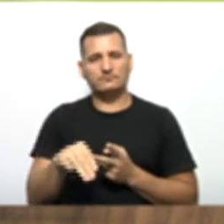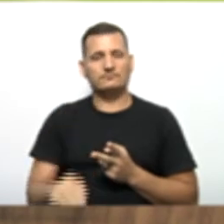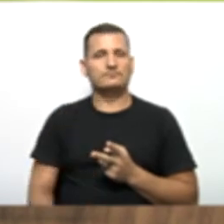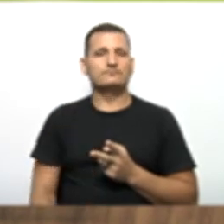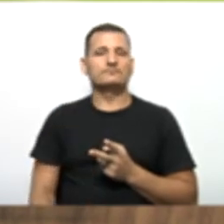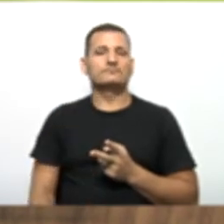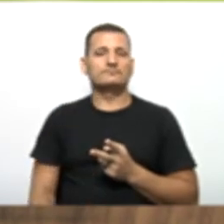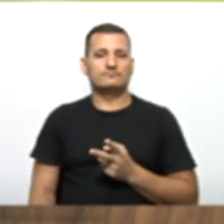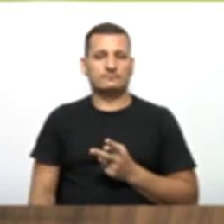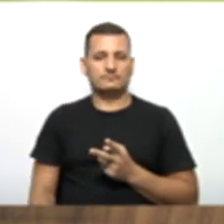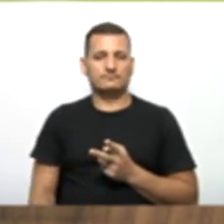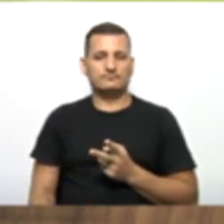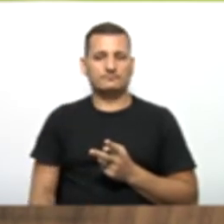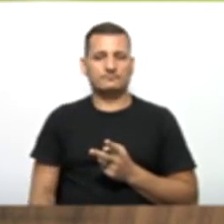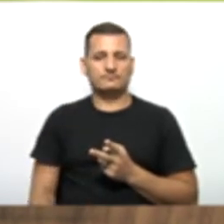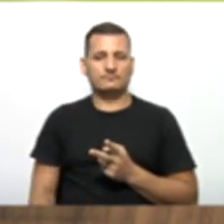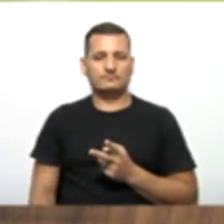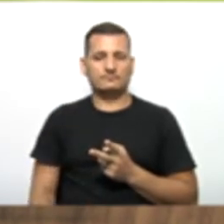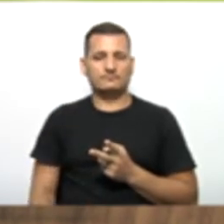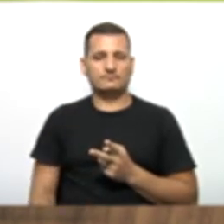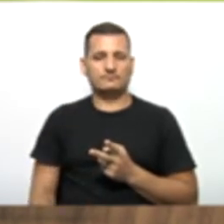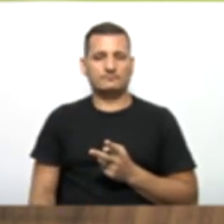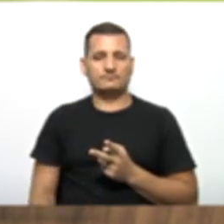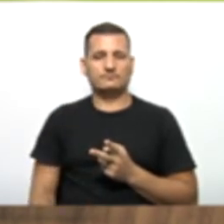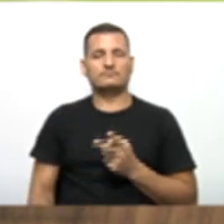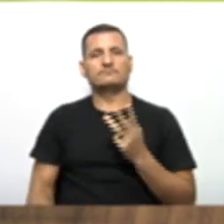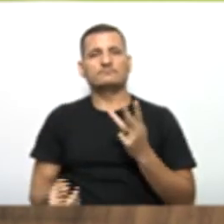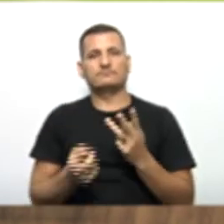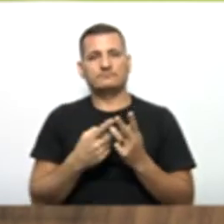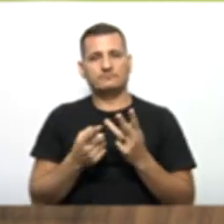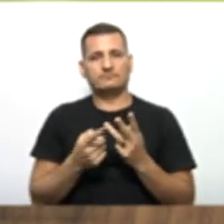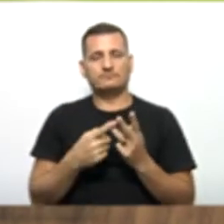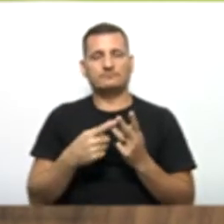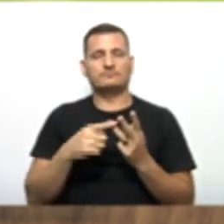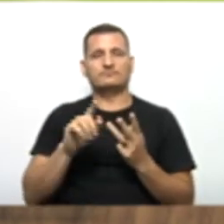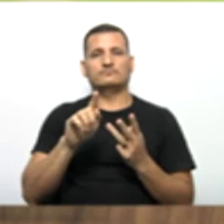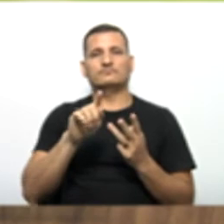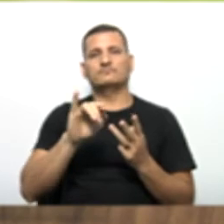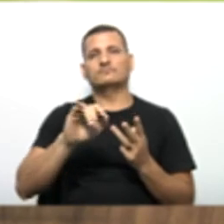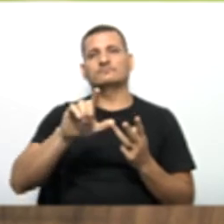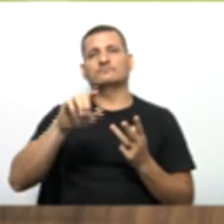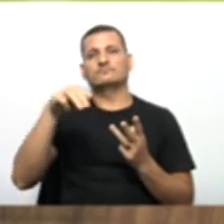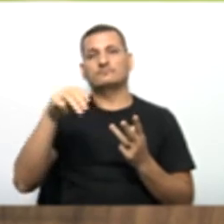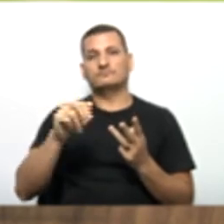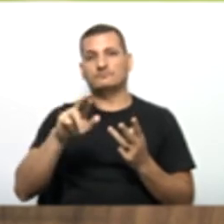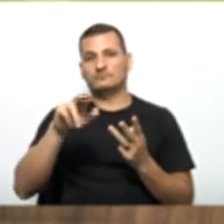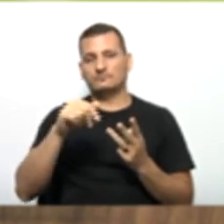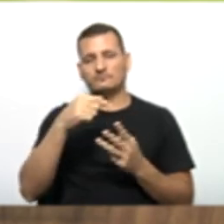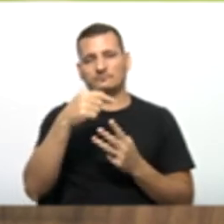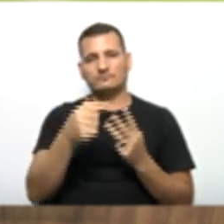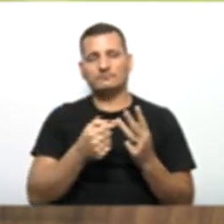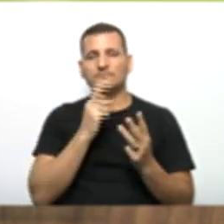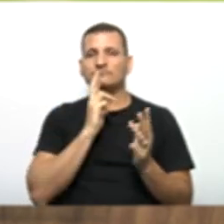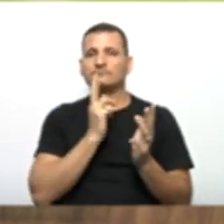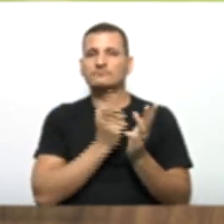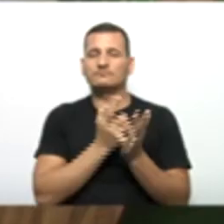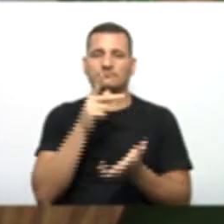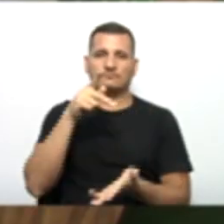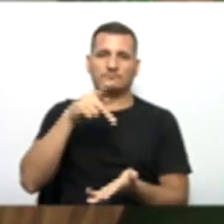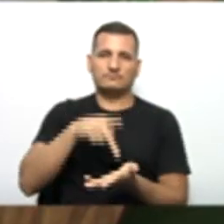mandar uma resposta coletiva de cujubim e de espigão aluna gilmara todos falaram que é verdadeiro professora e